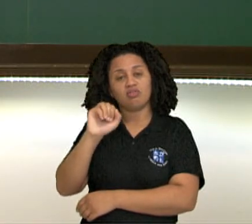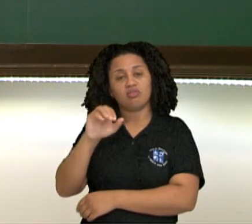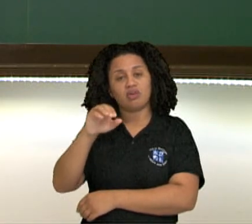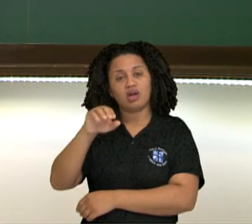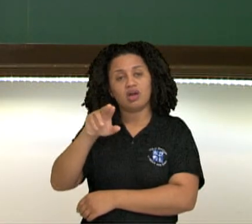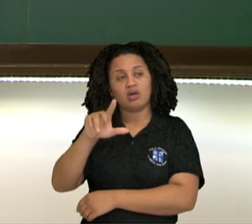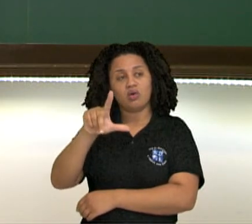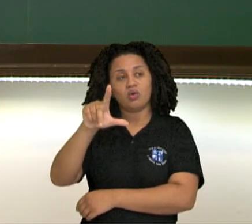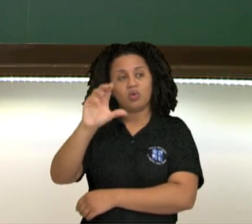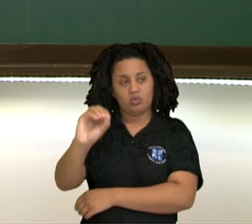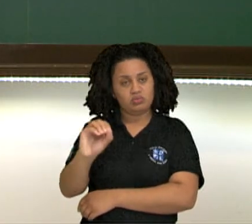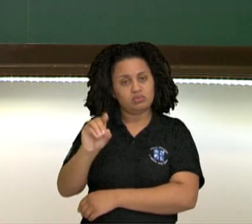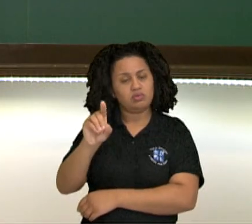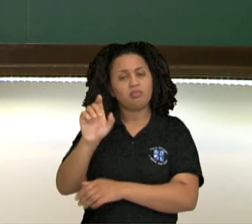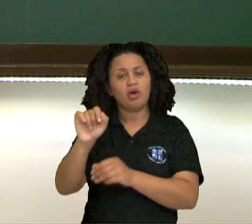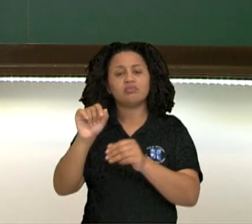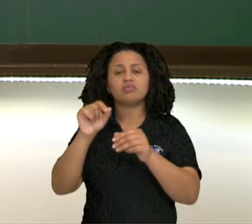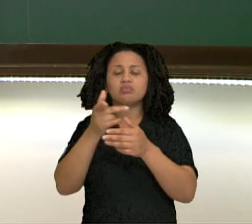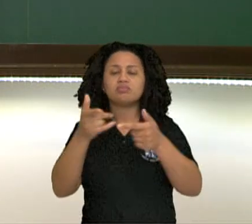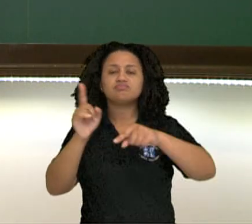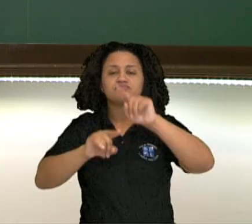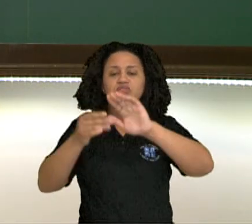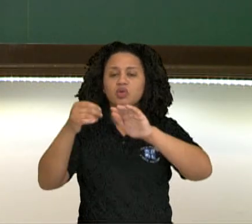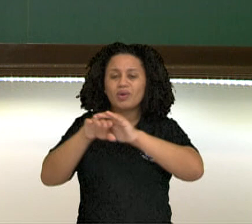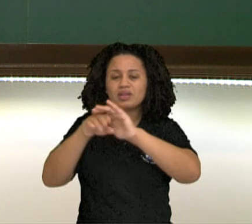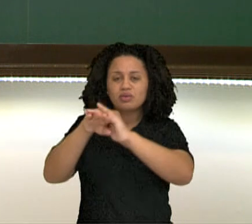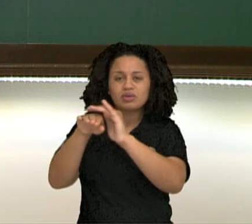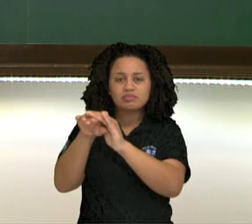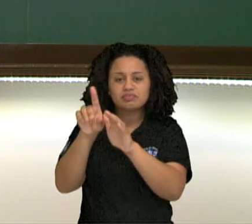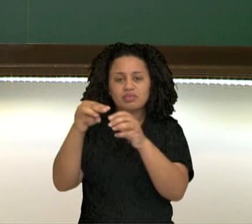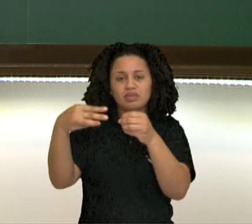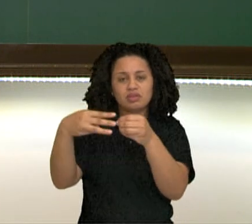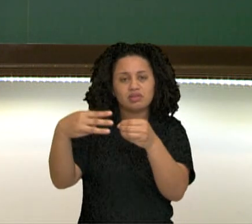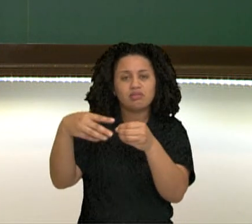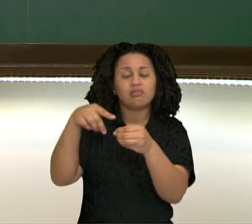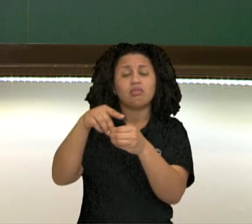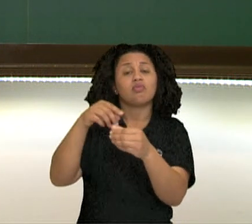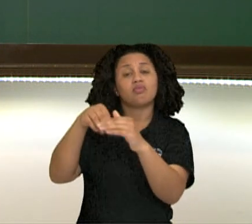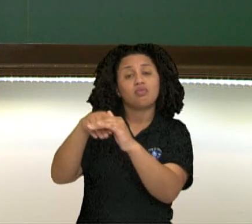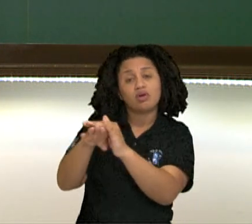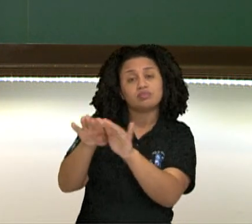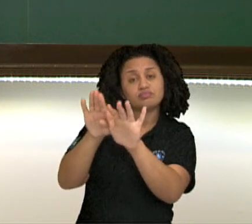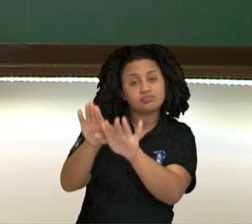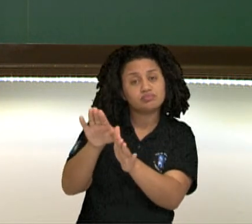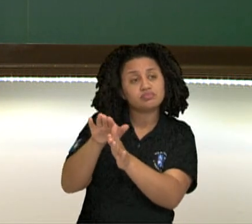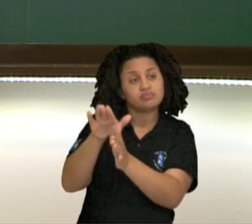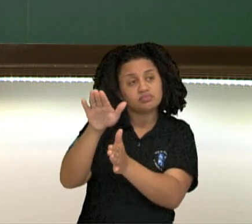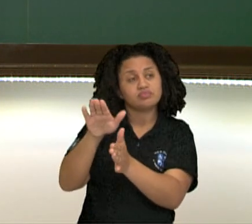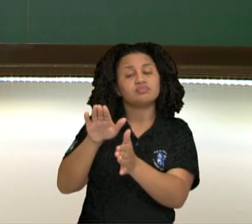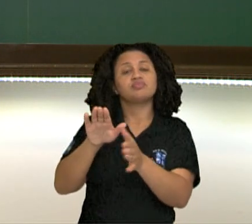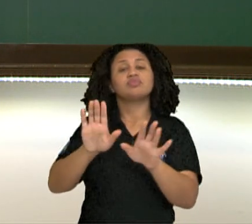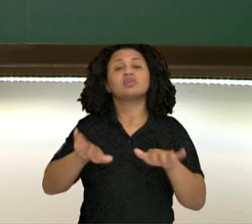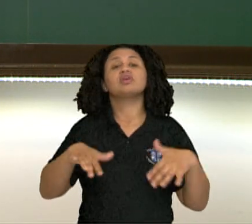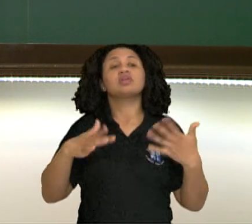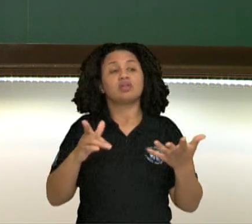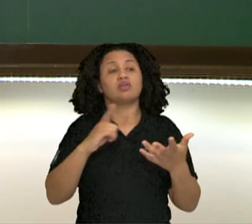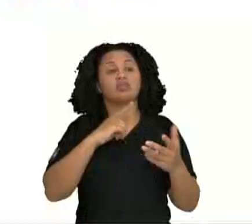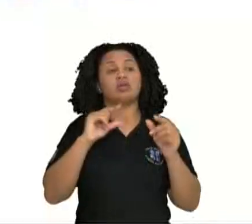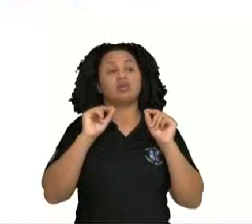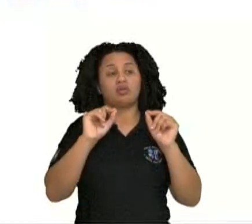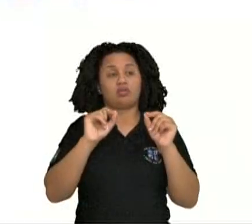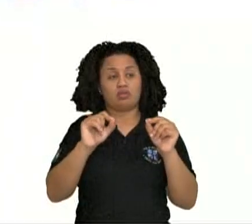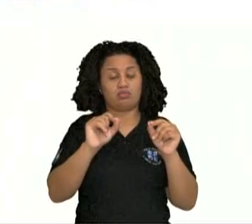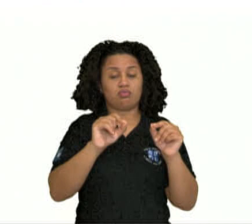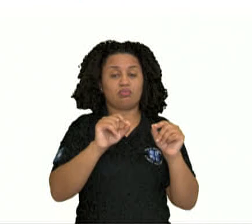vácuo permite guardar reservas de substâncias de dentro da célula que vão ficar mais e nadinha Sally Beleza então o que que nós